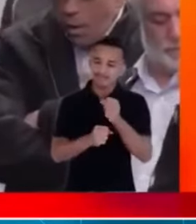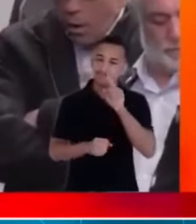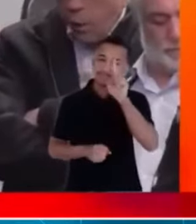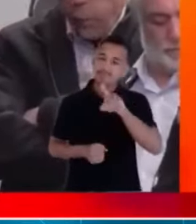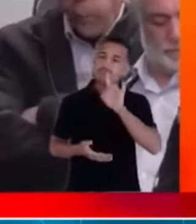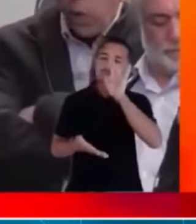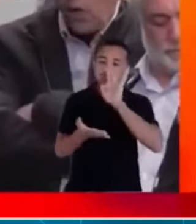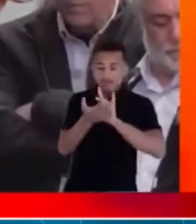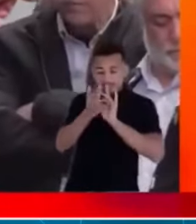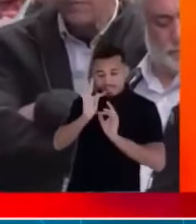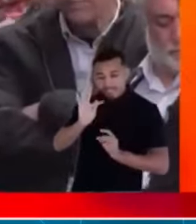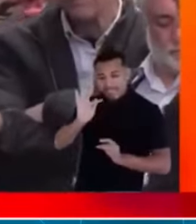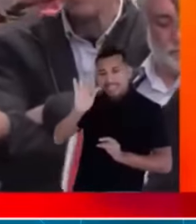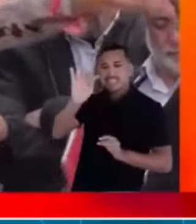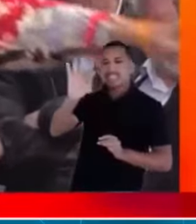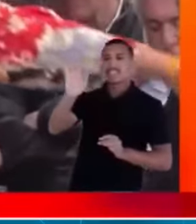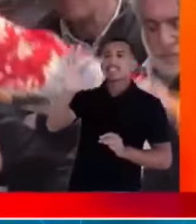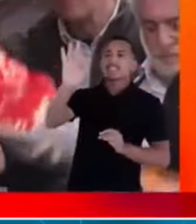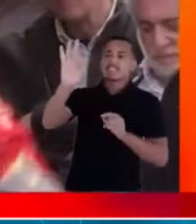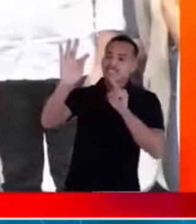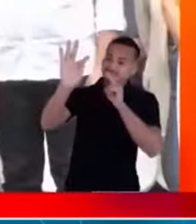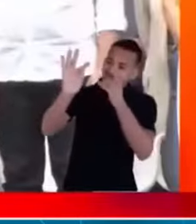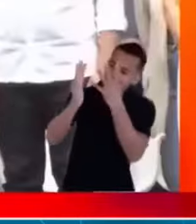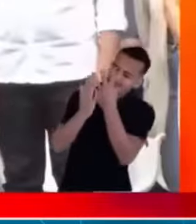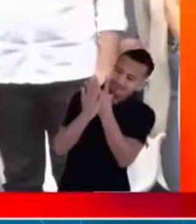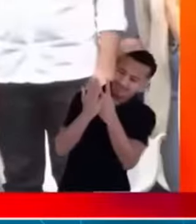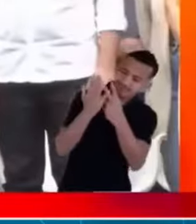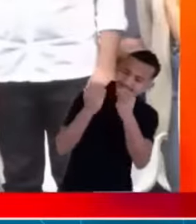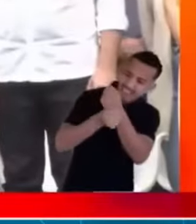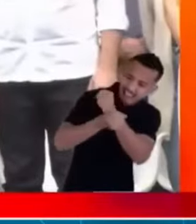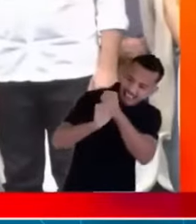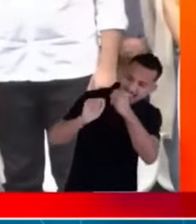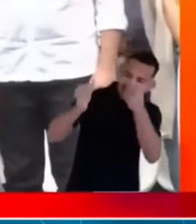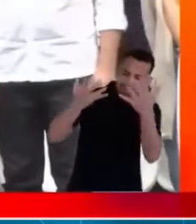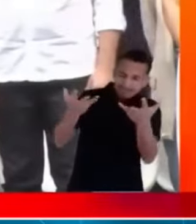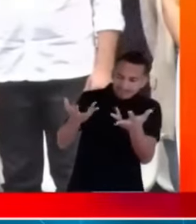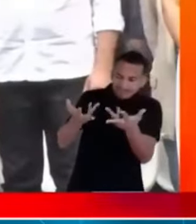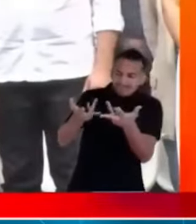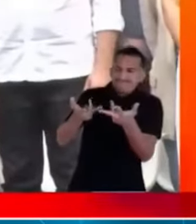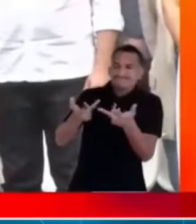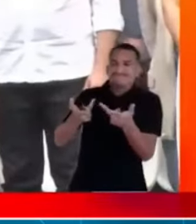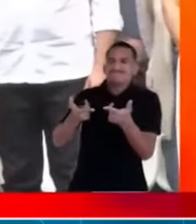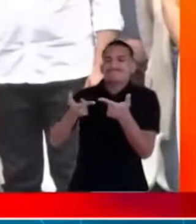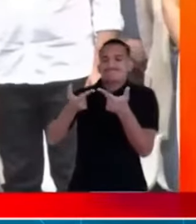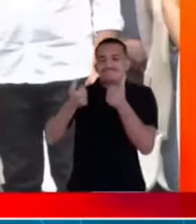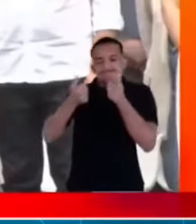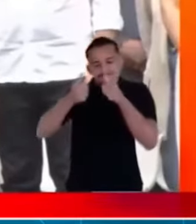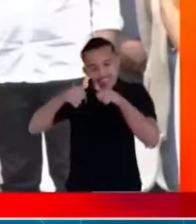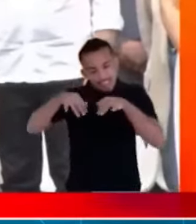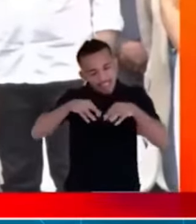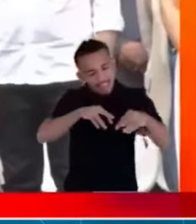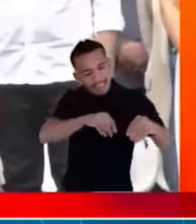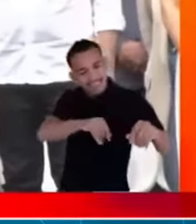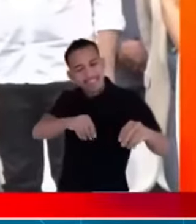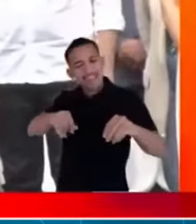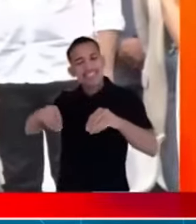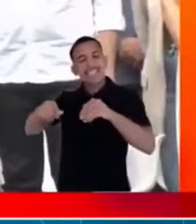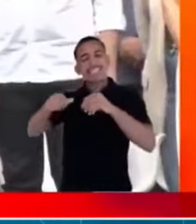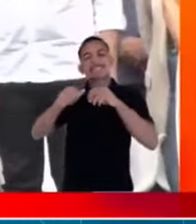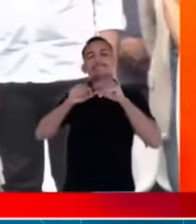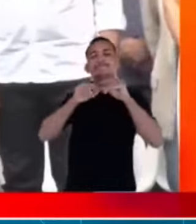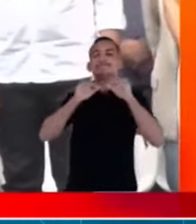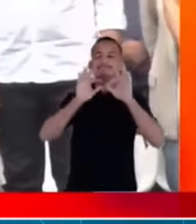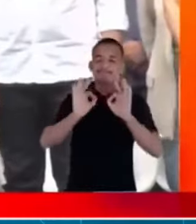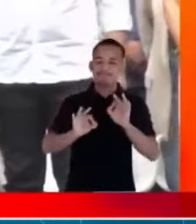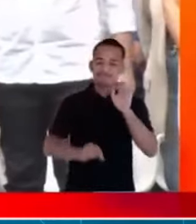Afinal, mudar o hino nacional é crime? Vamos explicar. Inclusive, a multa por fazer